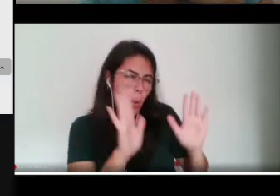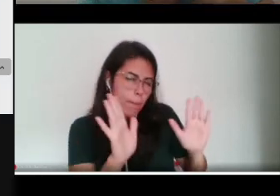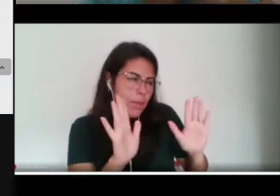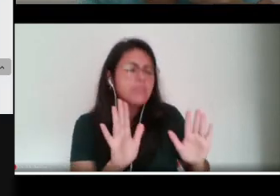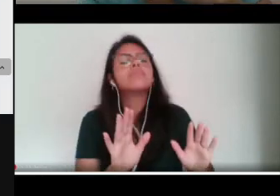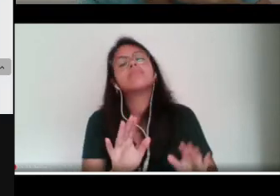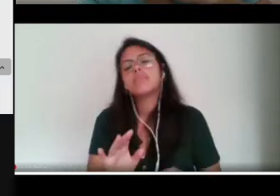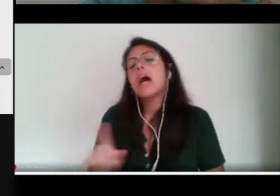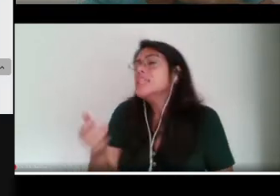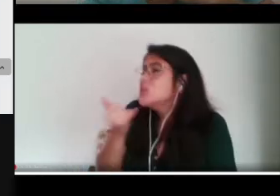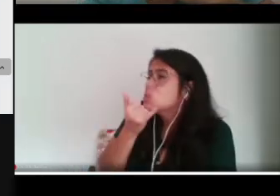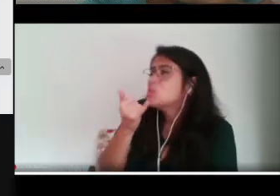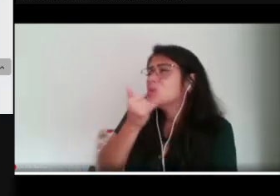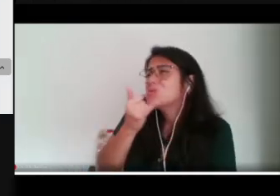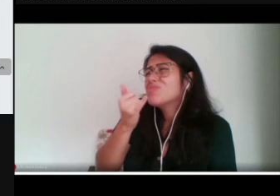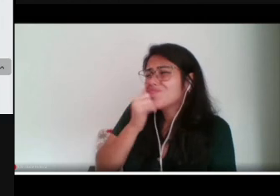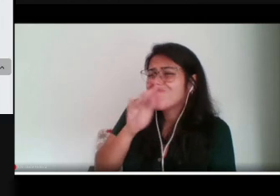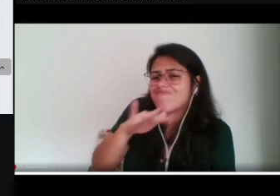dúvida?